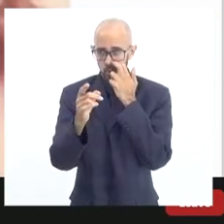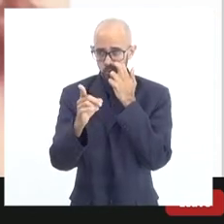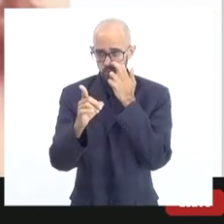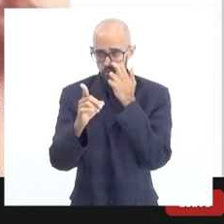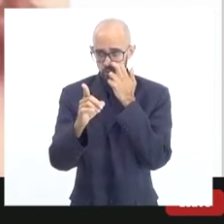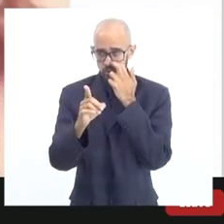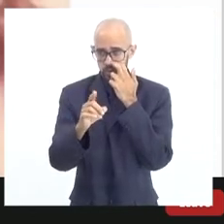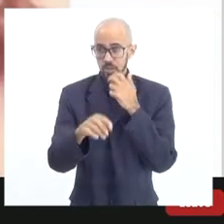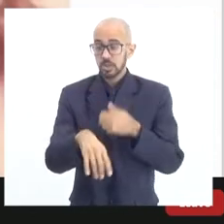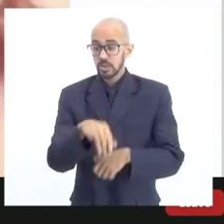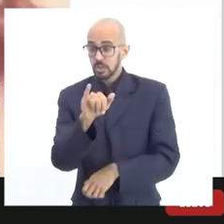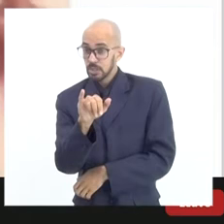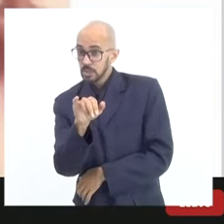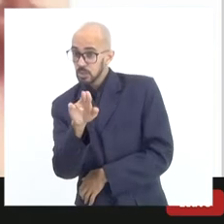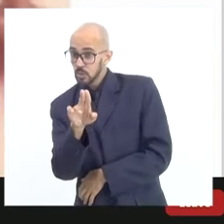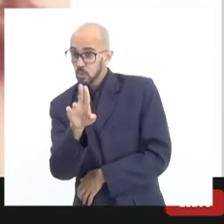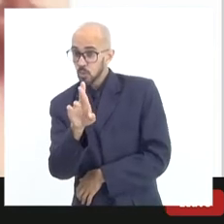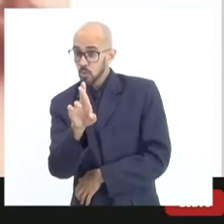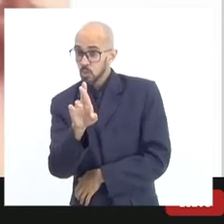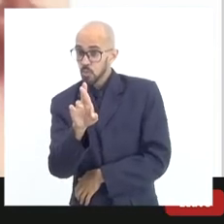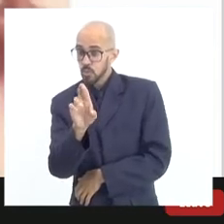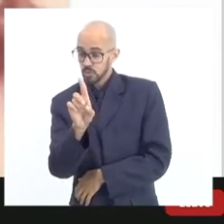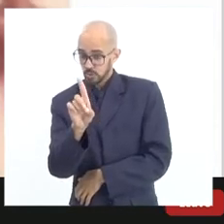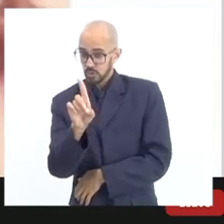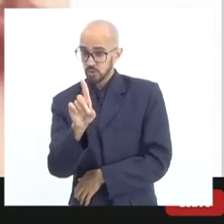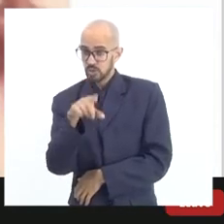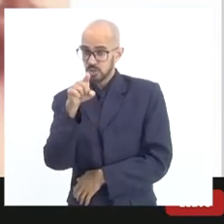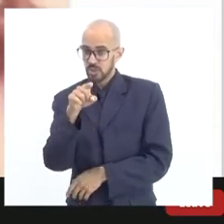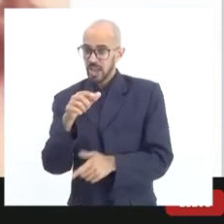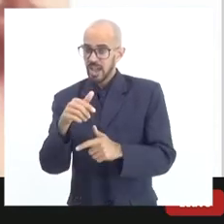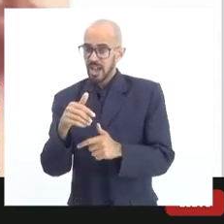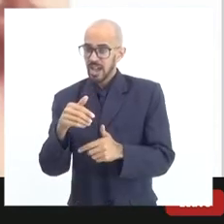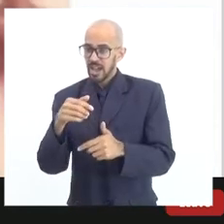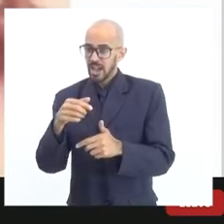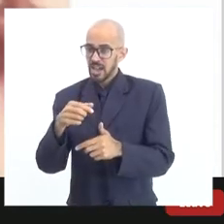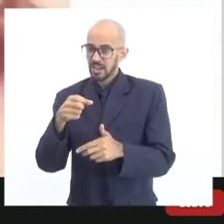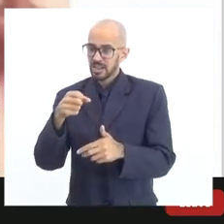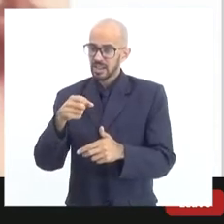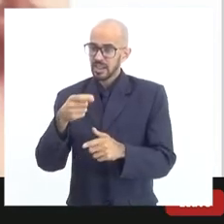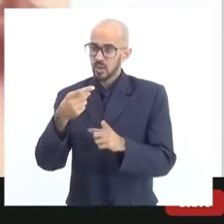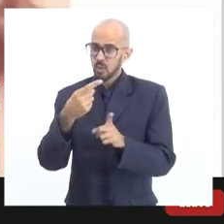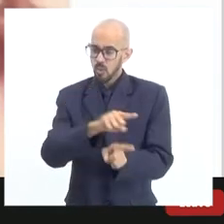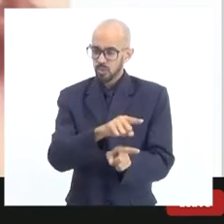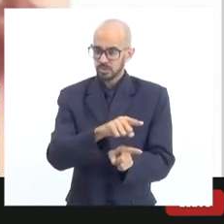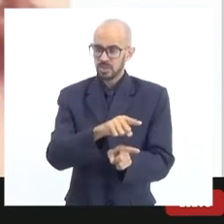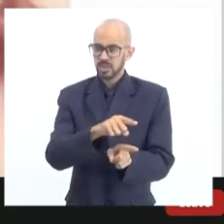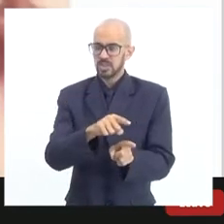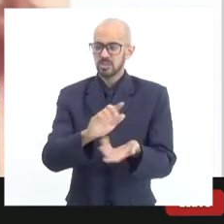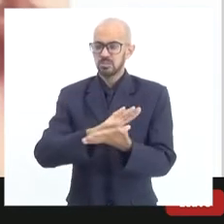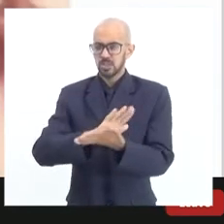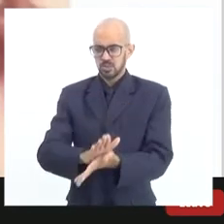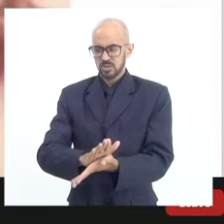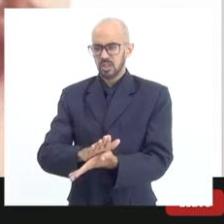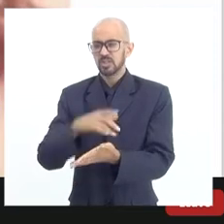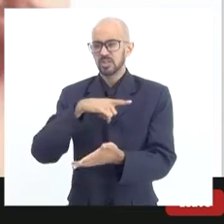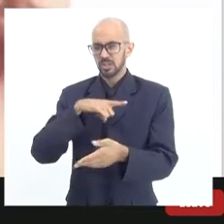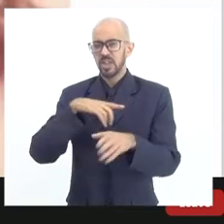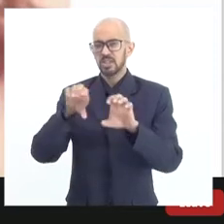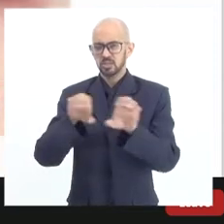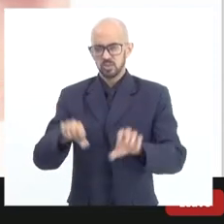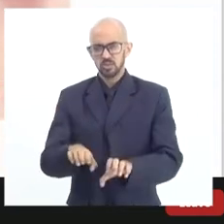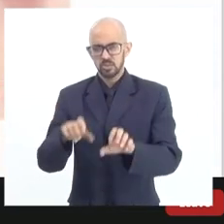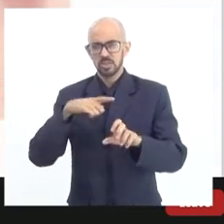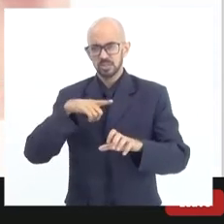Tá na frente desse combate terrorista, né? Dessa perseguição aos terreiros, tem estrutura, tem mídia